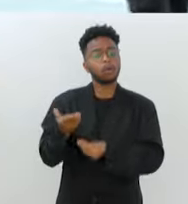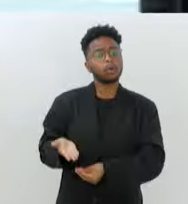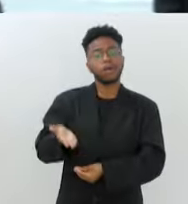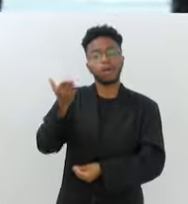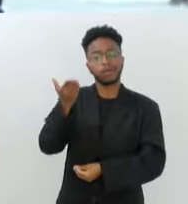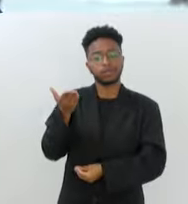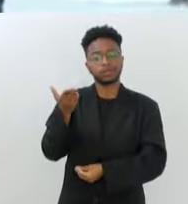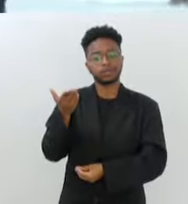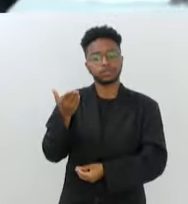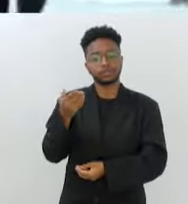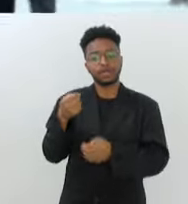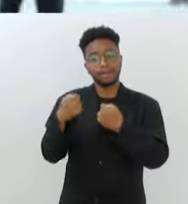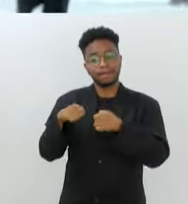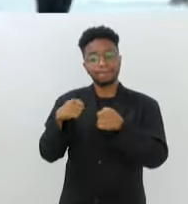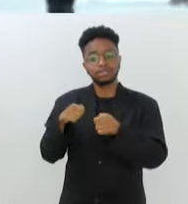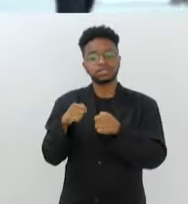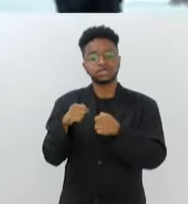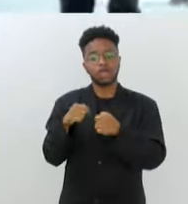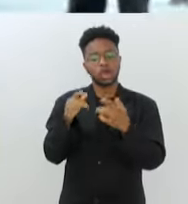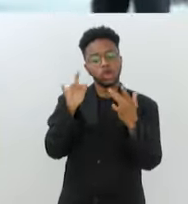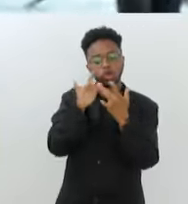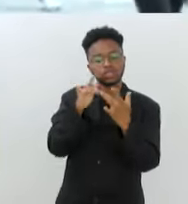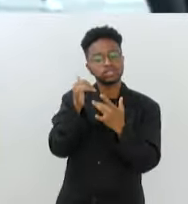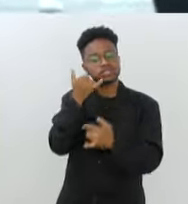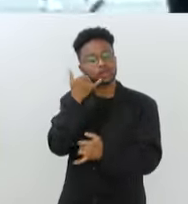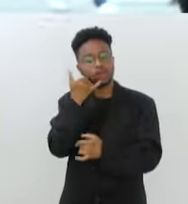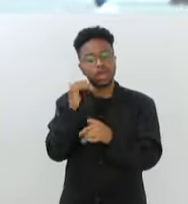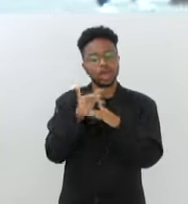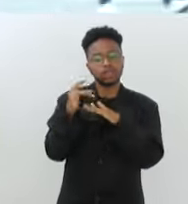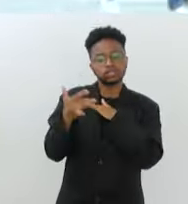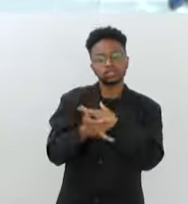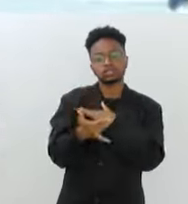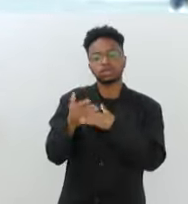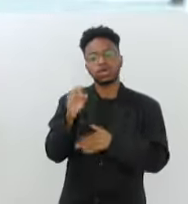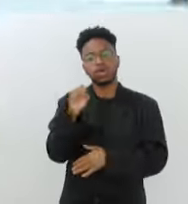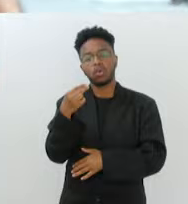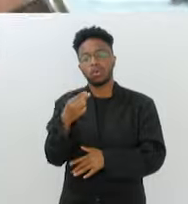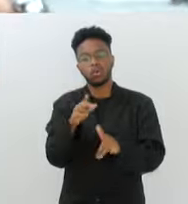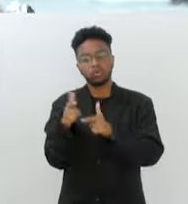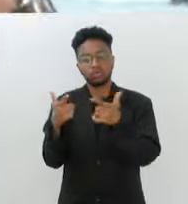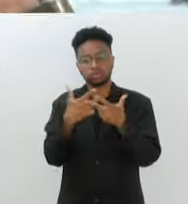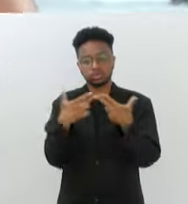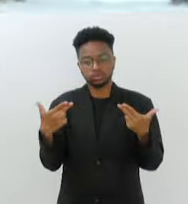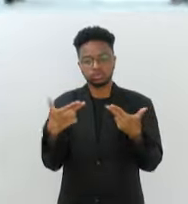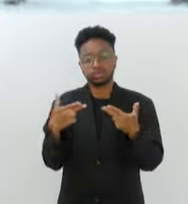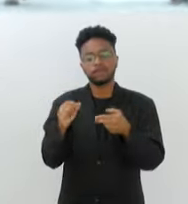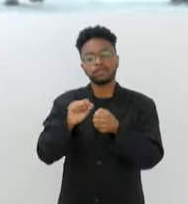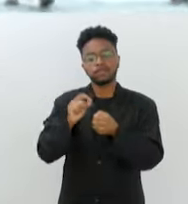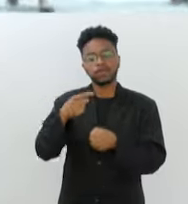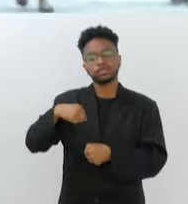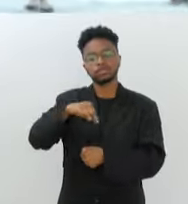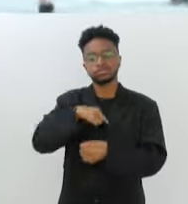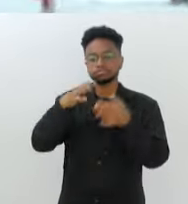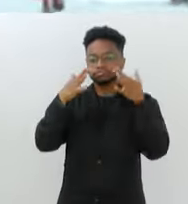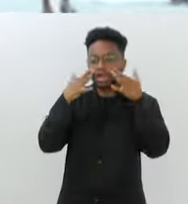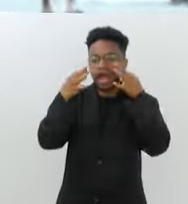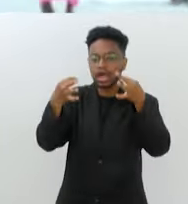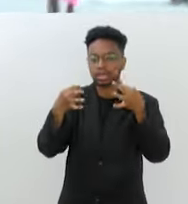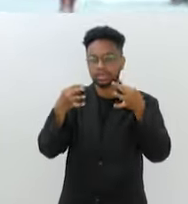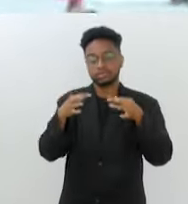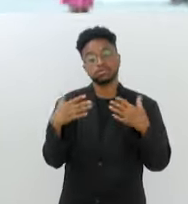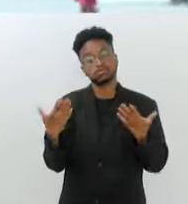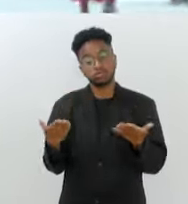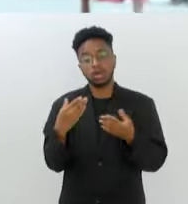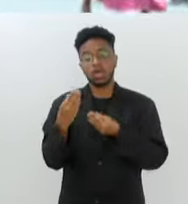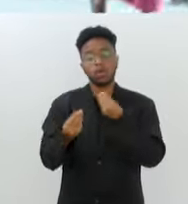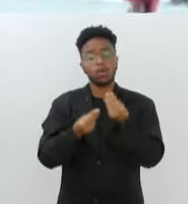dopamina, é acessar o celular, acessar redes sociais, acessar alguma coisa que vai fazer com que a gente cada vez mais fique ligado. E uma forma da